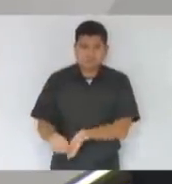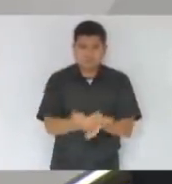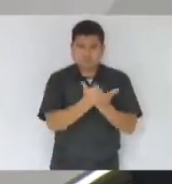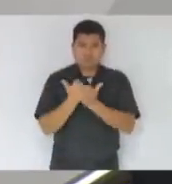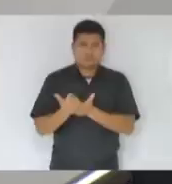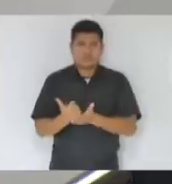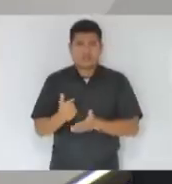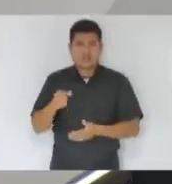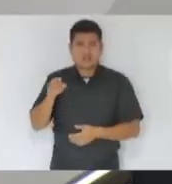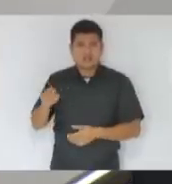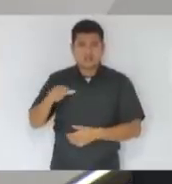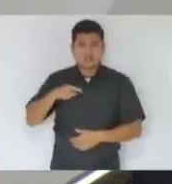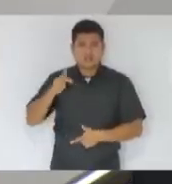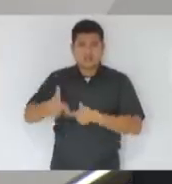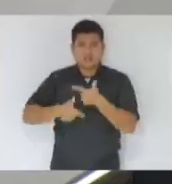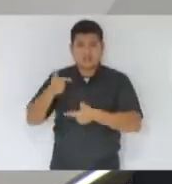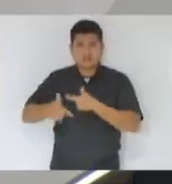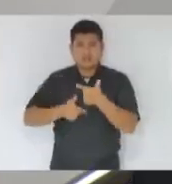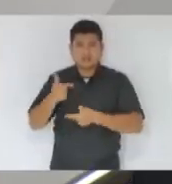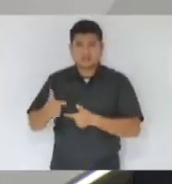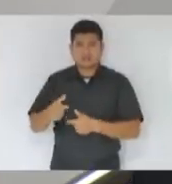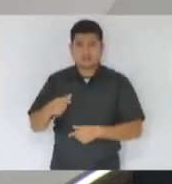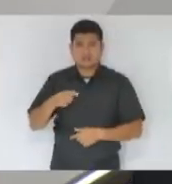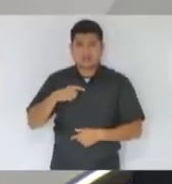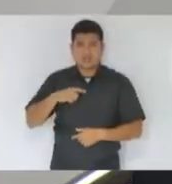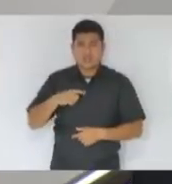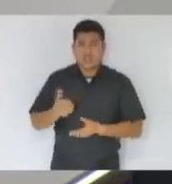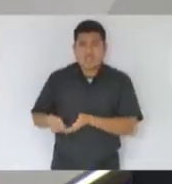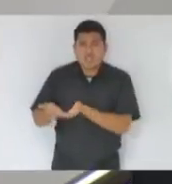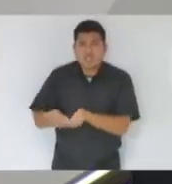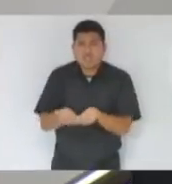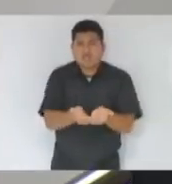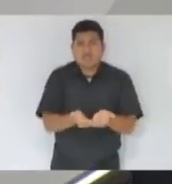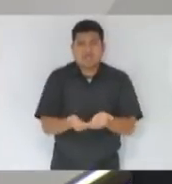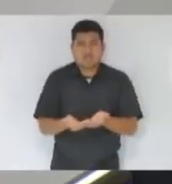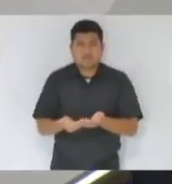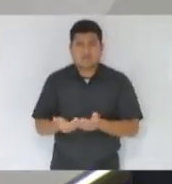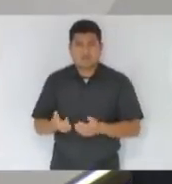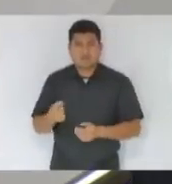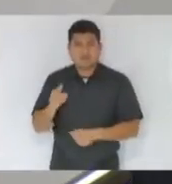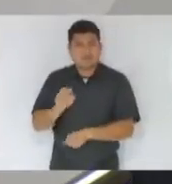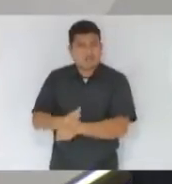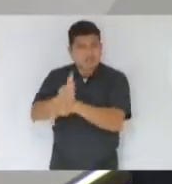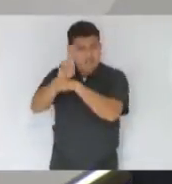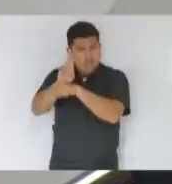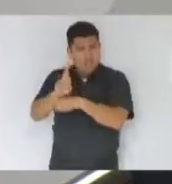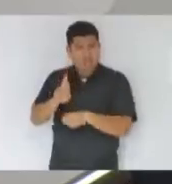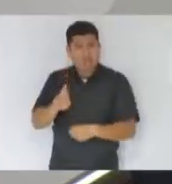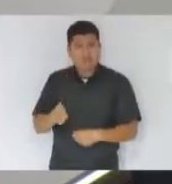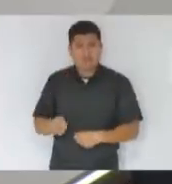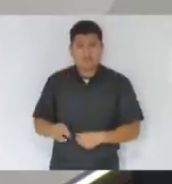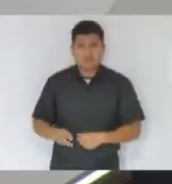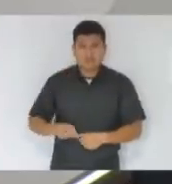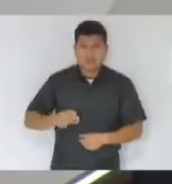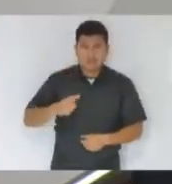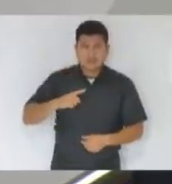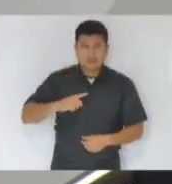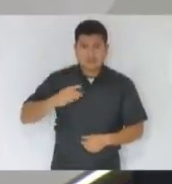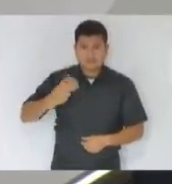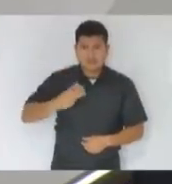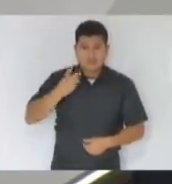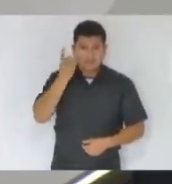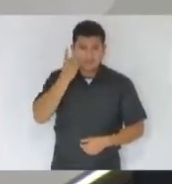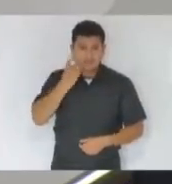trabalhador. Itajaí tem um porto. Itajaí tem representação. Itajaí tem 3 deputados nessa casa.